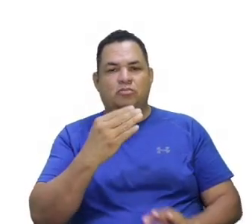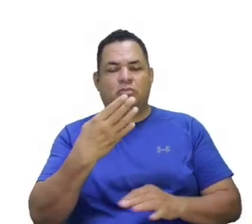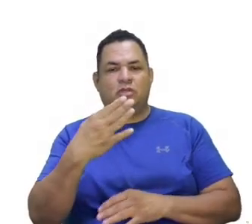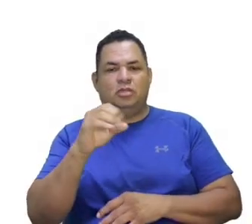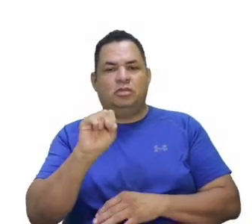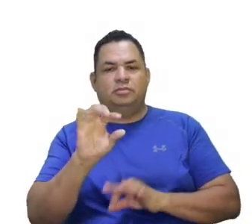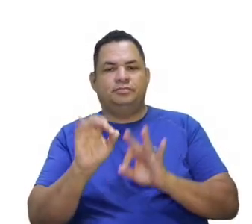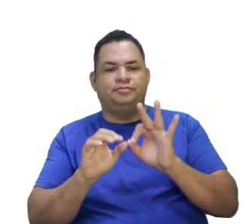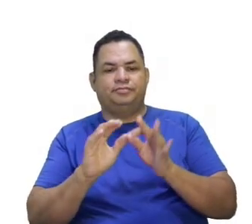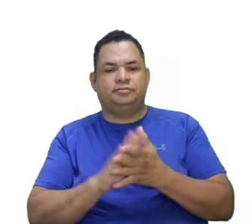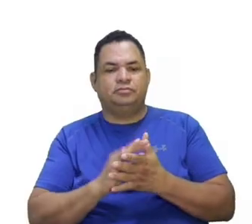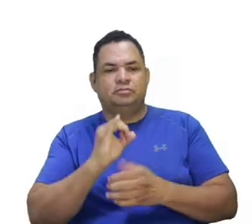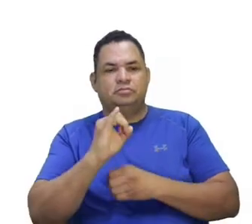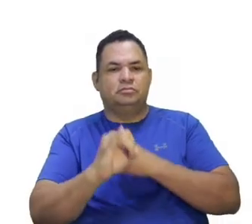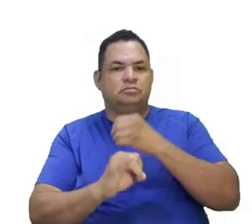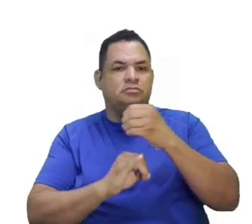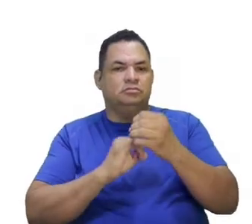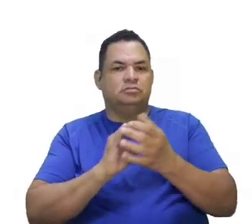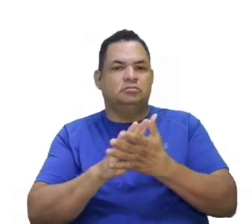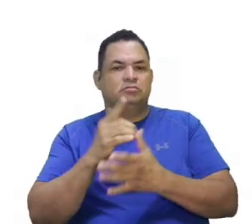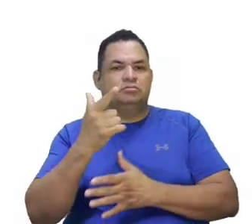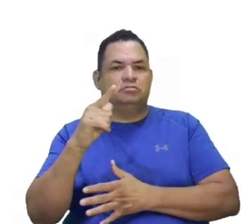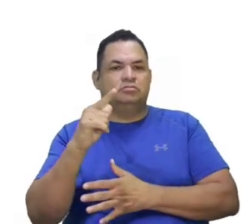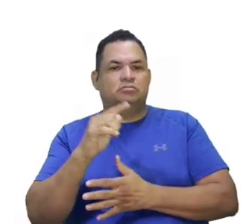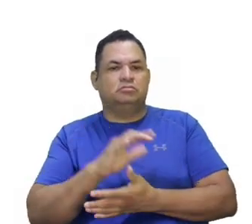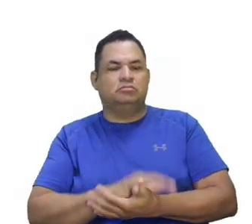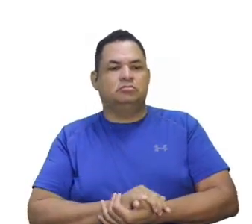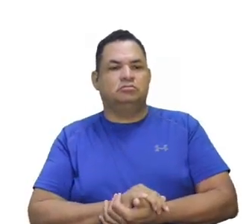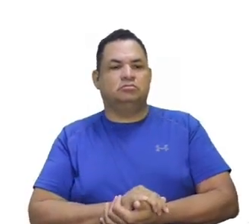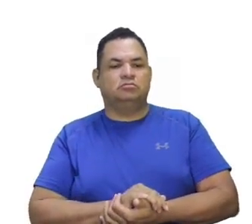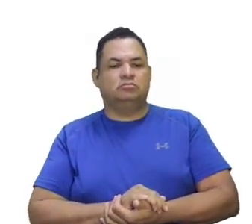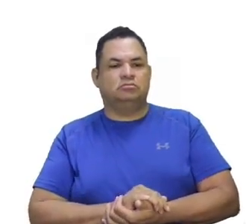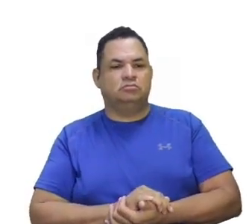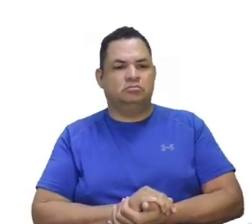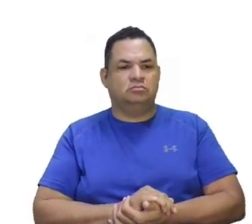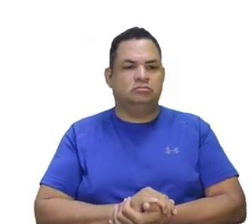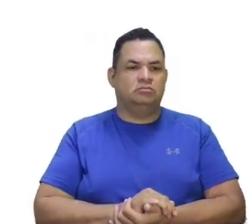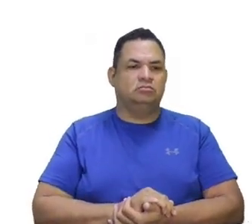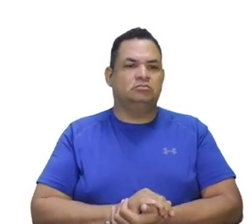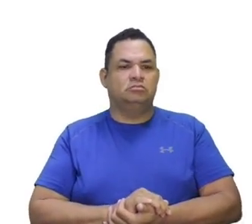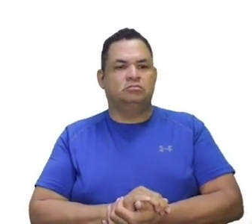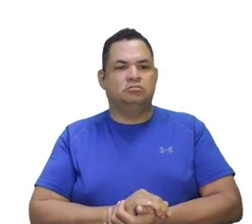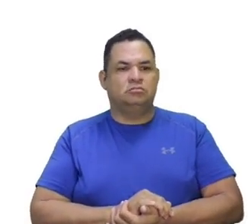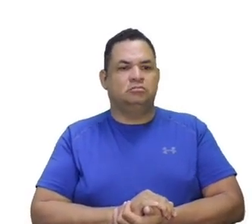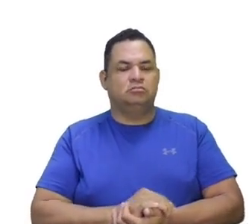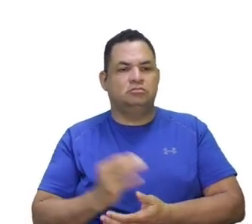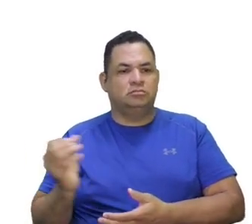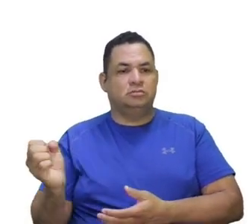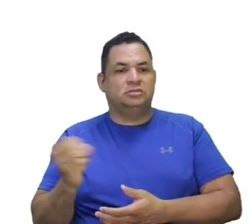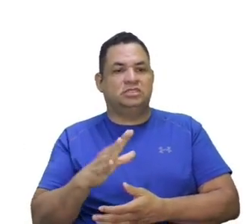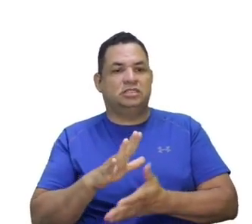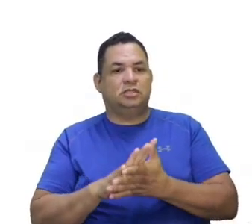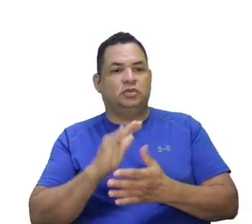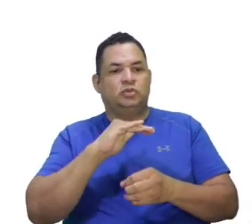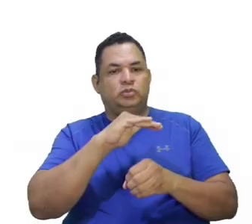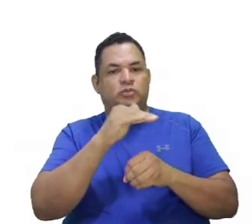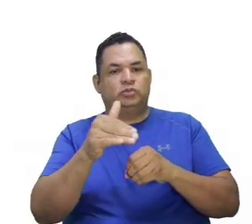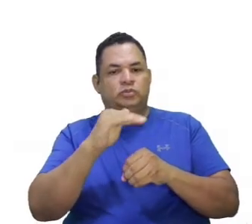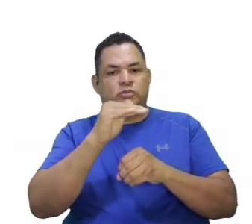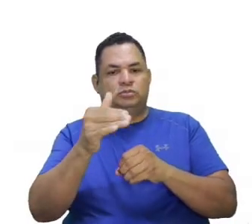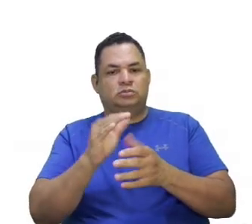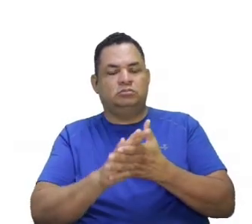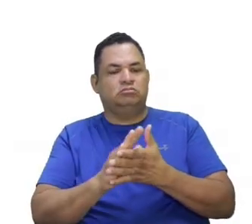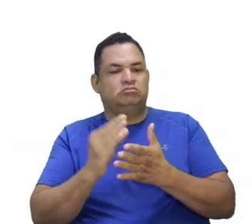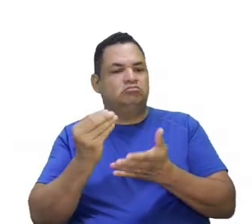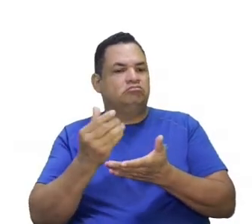essa camada no íon ela não existe mais. E aí eu fico com essa nova distribuição sem